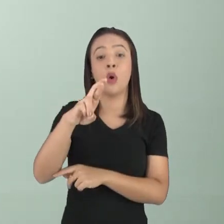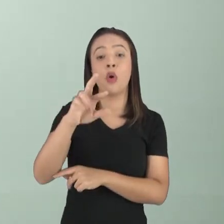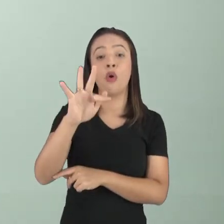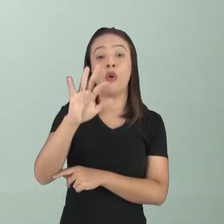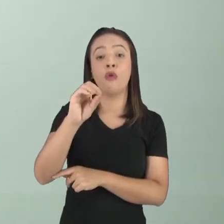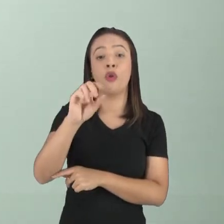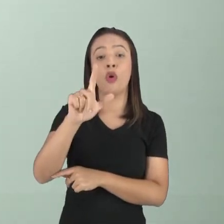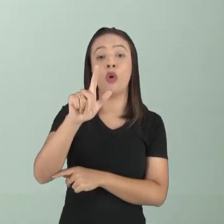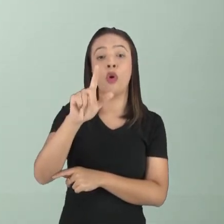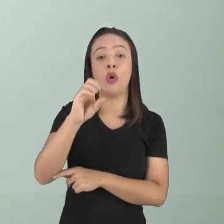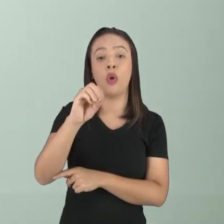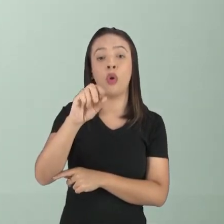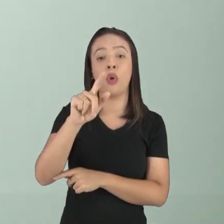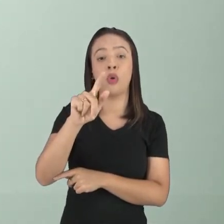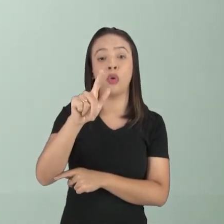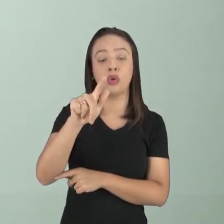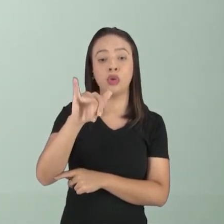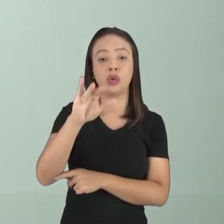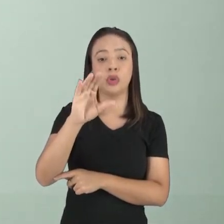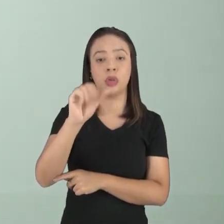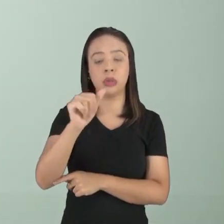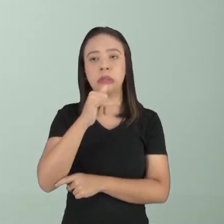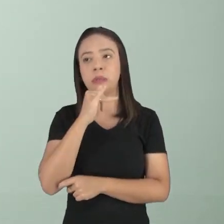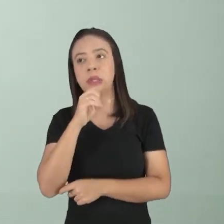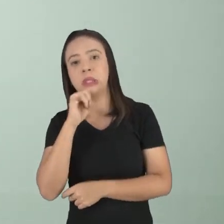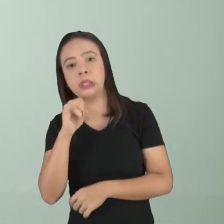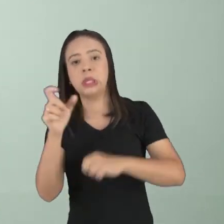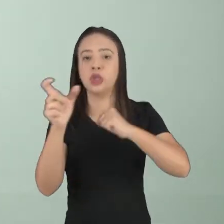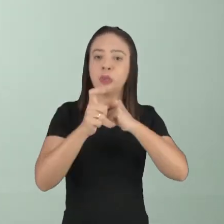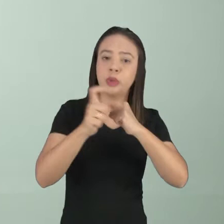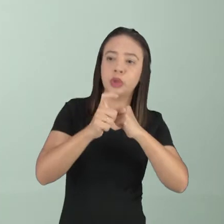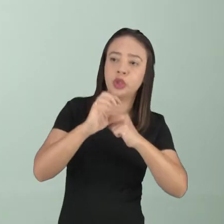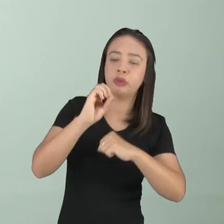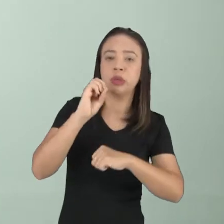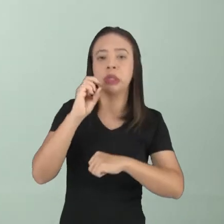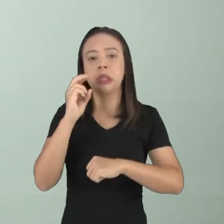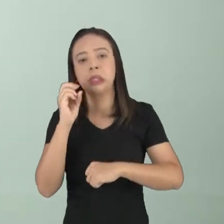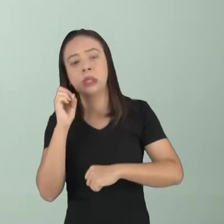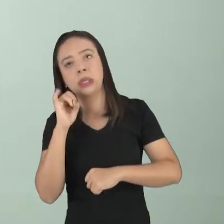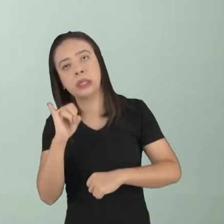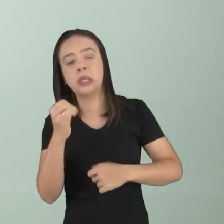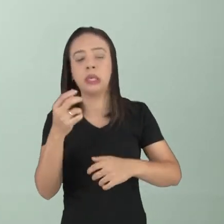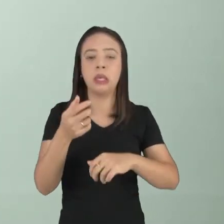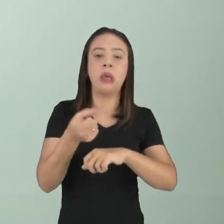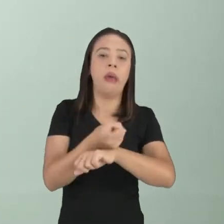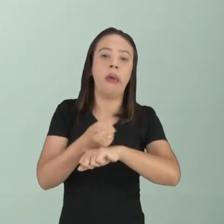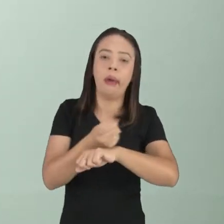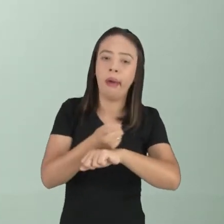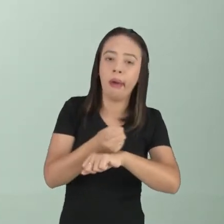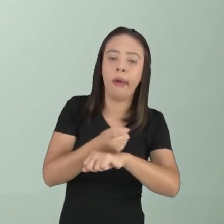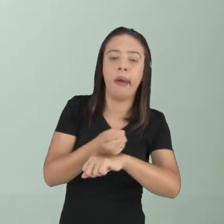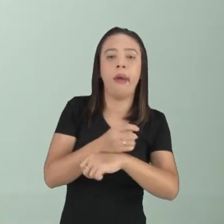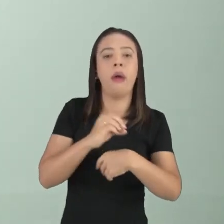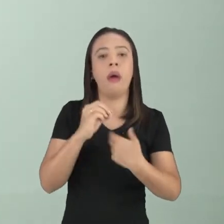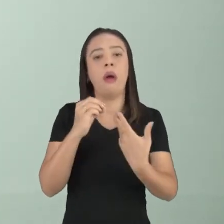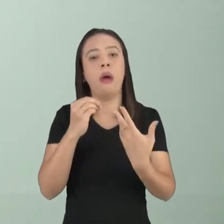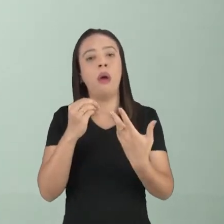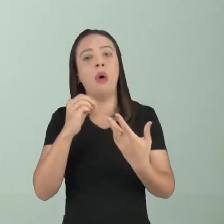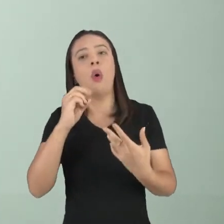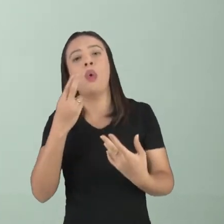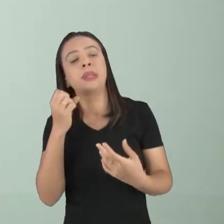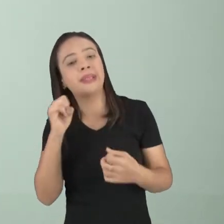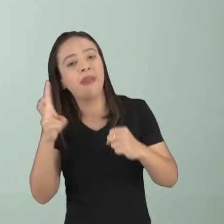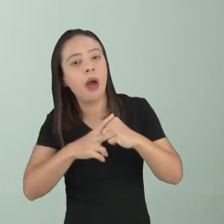é aquela lá, se ela é substantivo, né? Se ela é adjetivo, se ela é